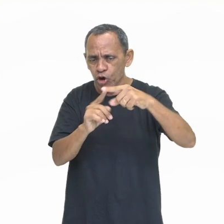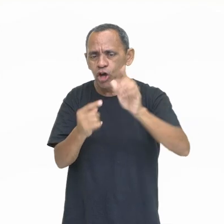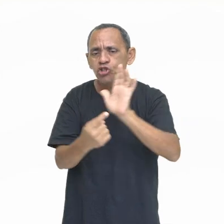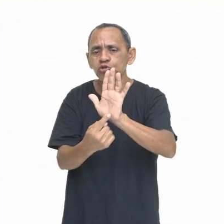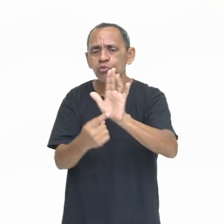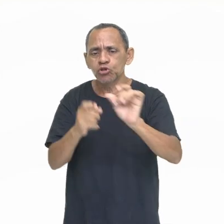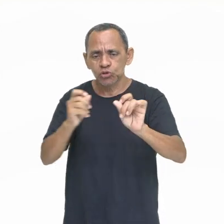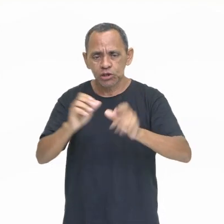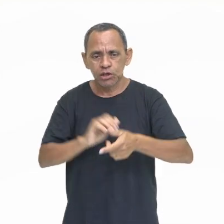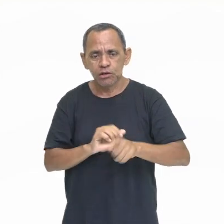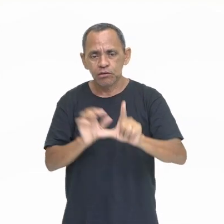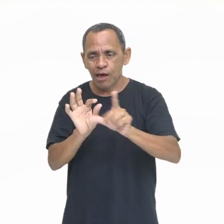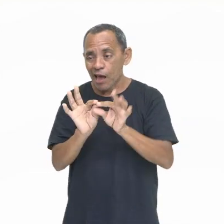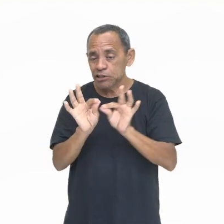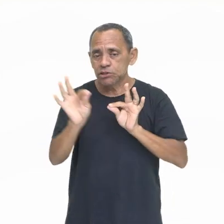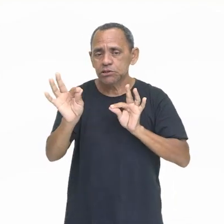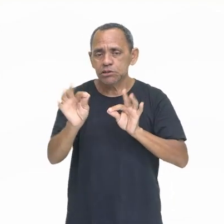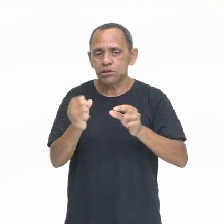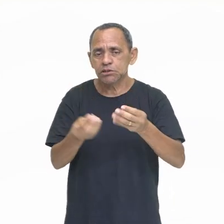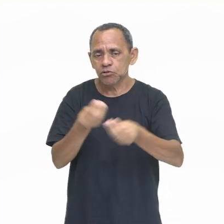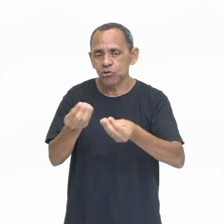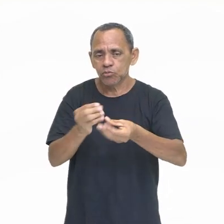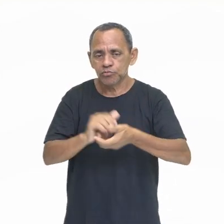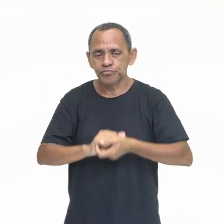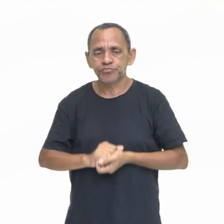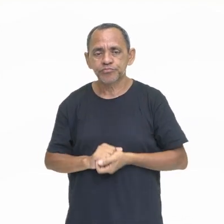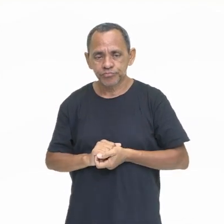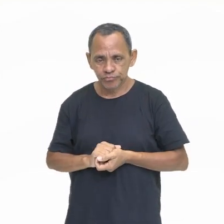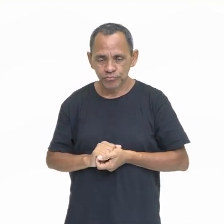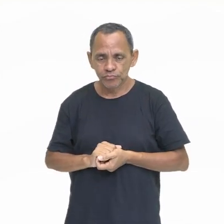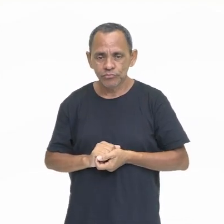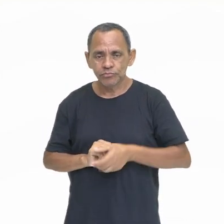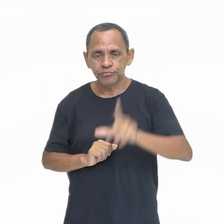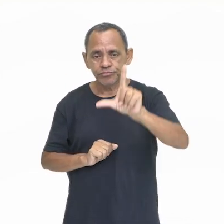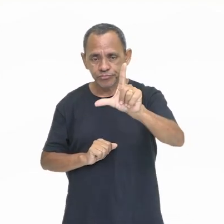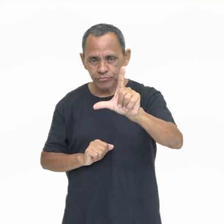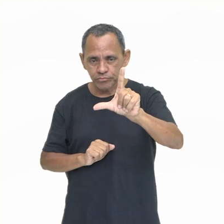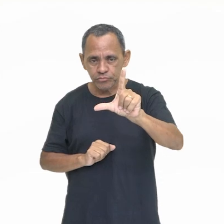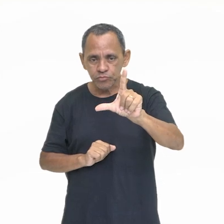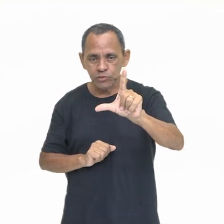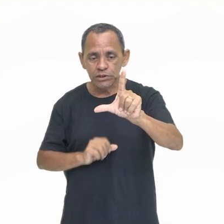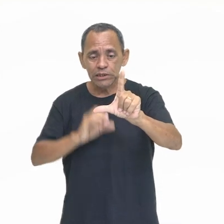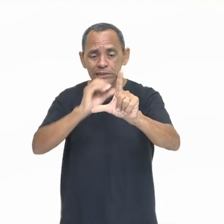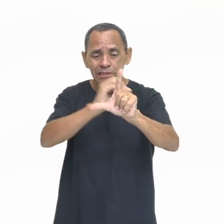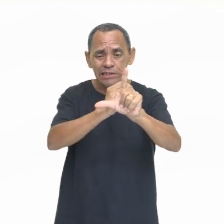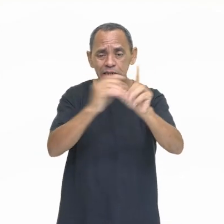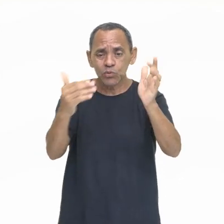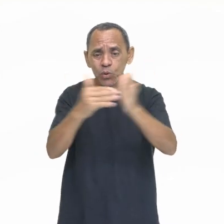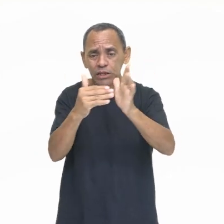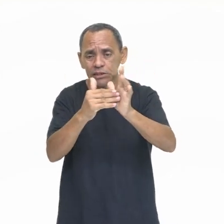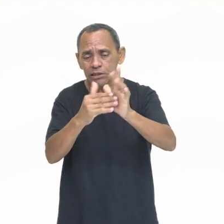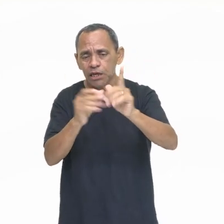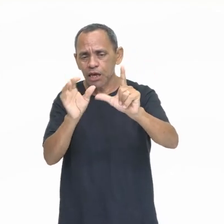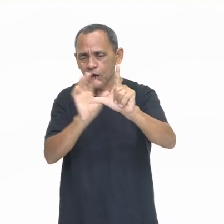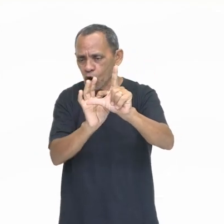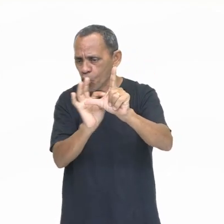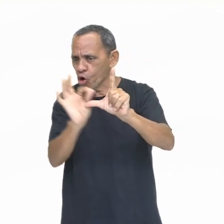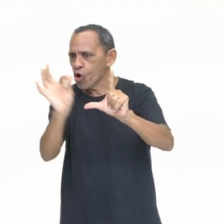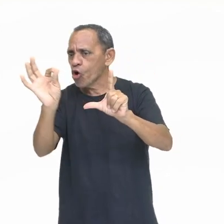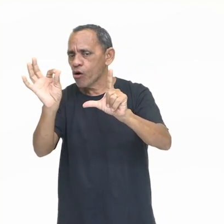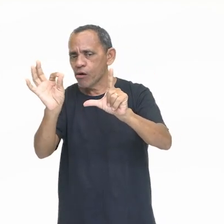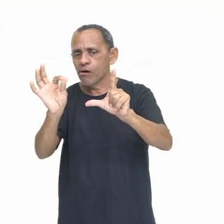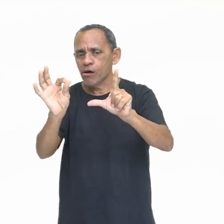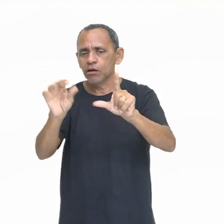ó. Certo? Em matemática, esse valor é a distância do zero até aqui onde nós estamos sinalizando.